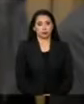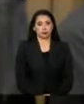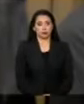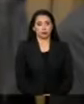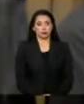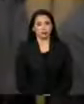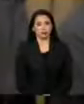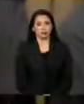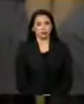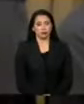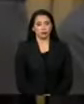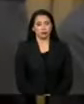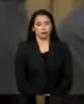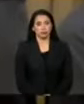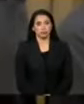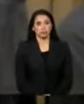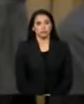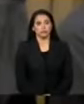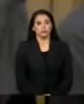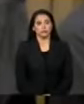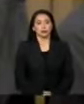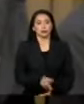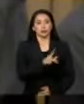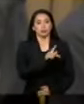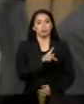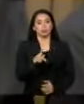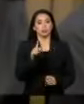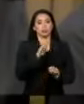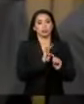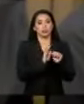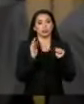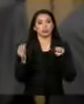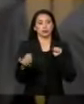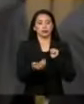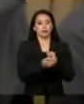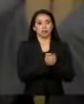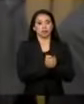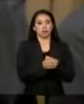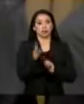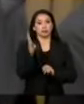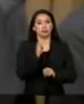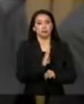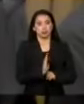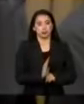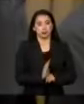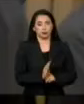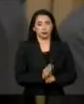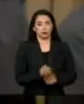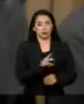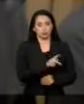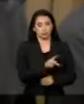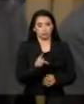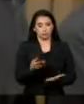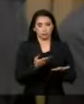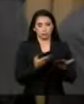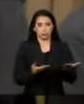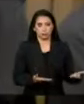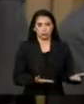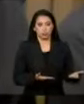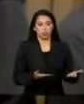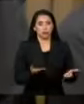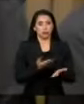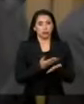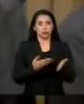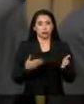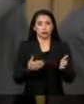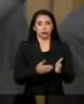Excelentíssimo senhor presidente do Supremo Tribunal Federal do Brasil, demais ministros integrantes dessa